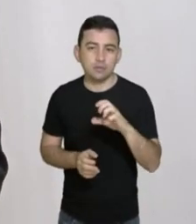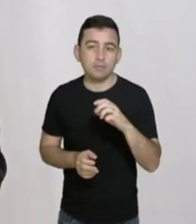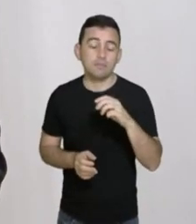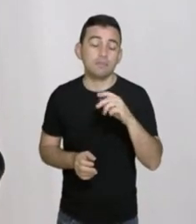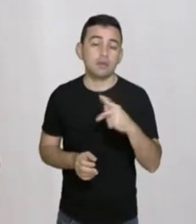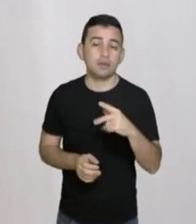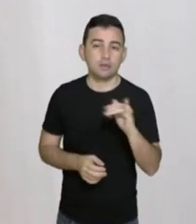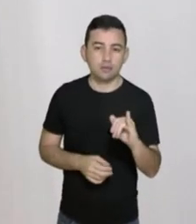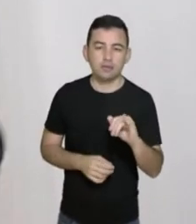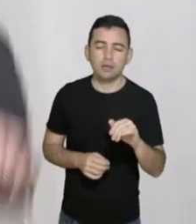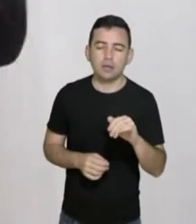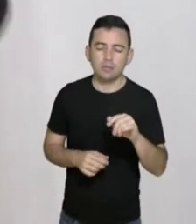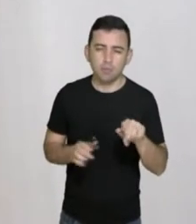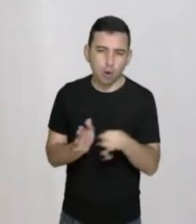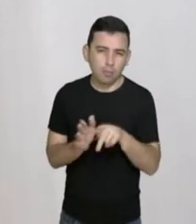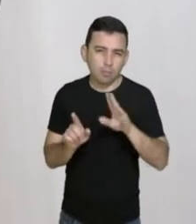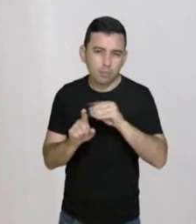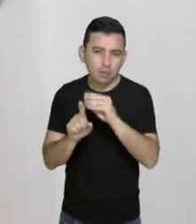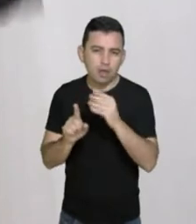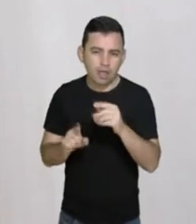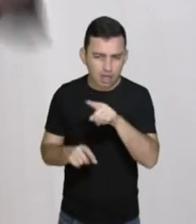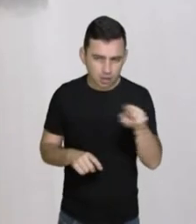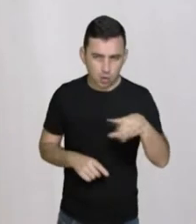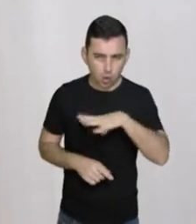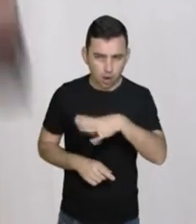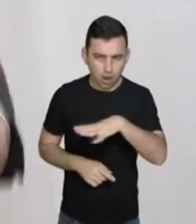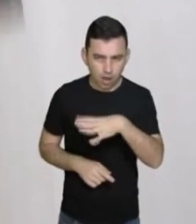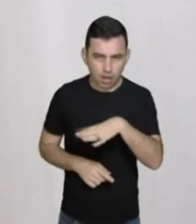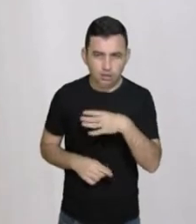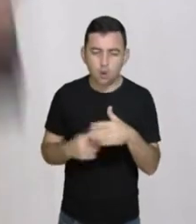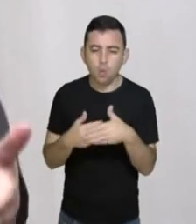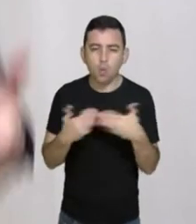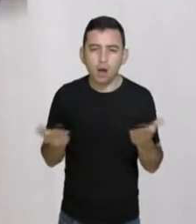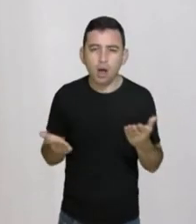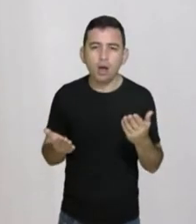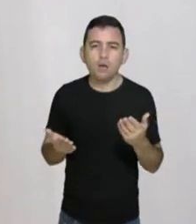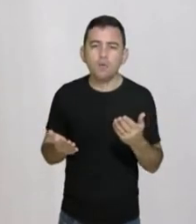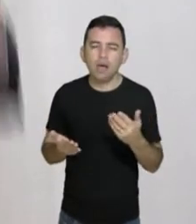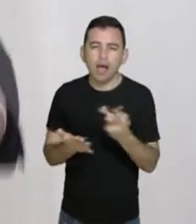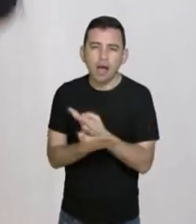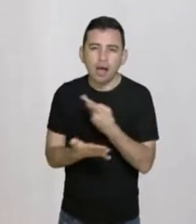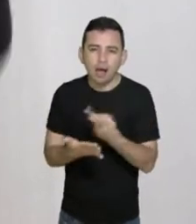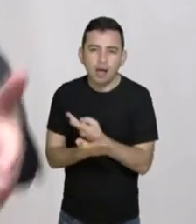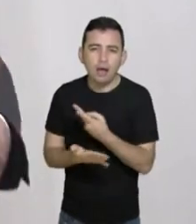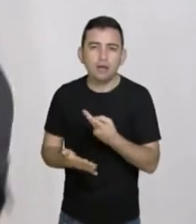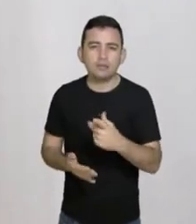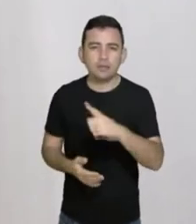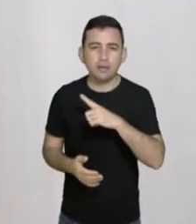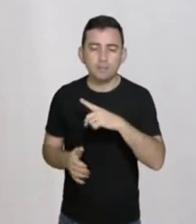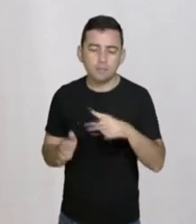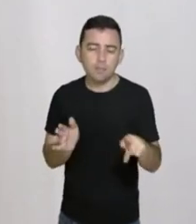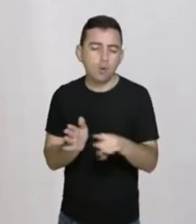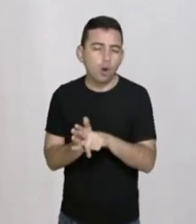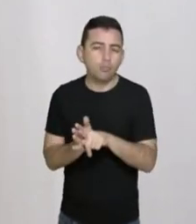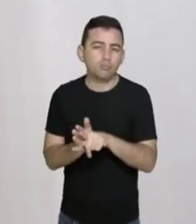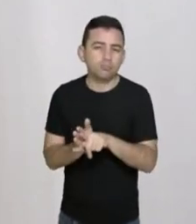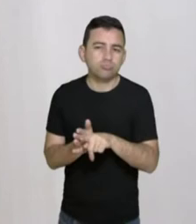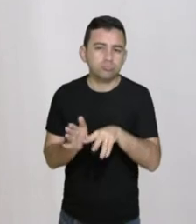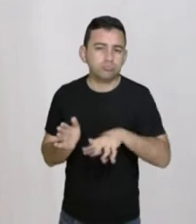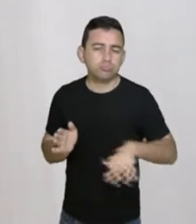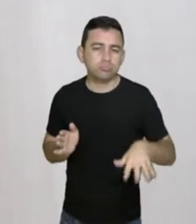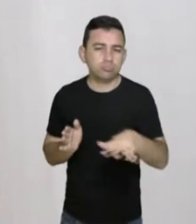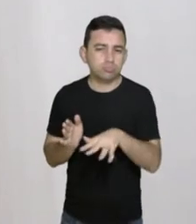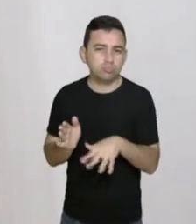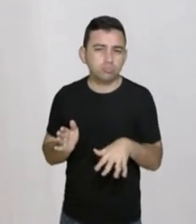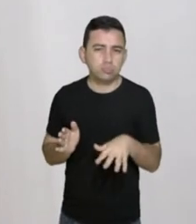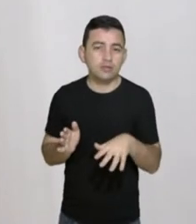ter coragem para dizer: escuta, qual base legal vocês têm deste inquérito? Nós